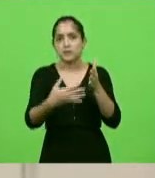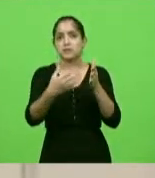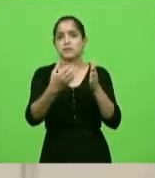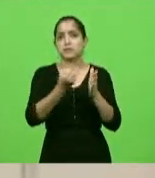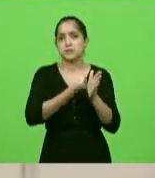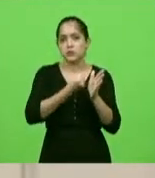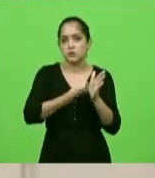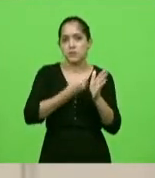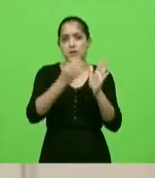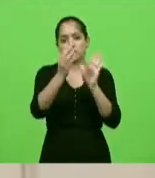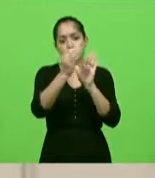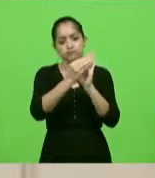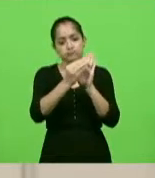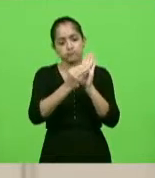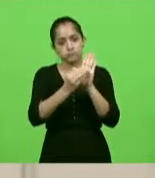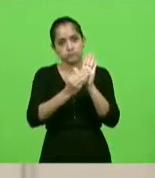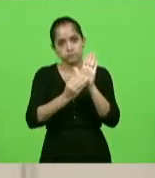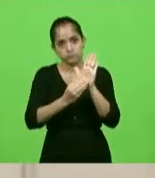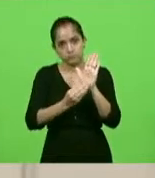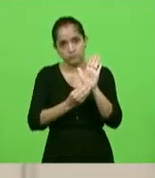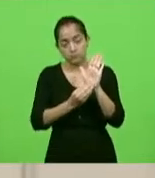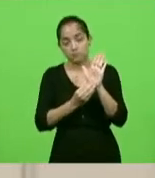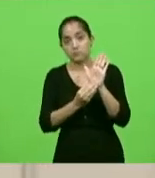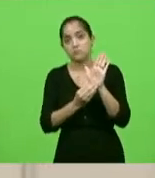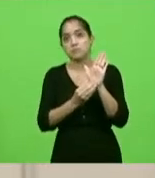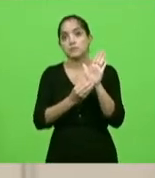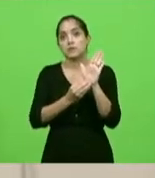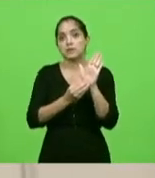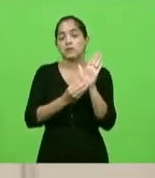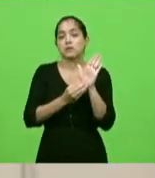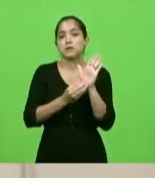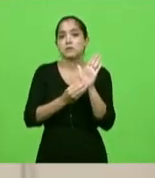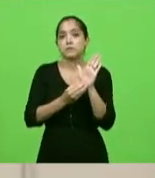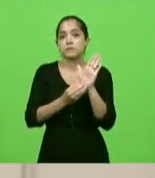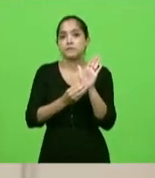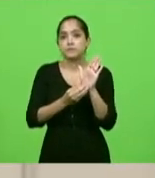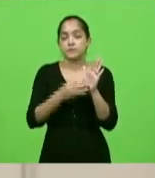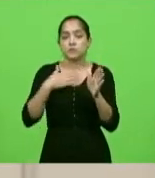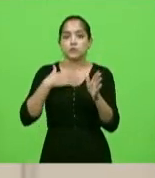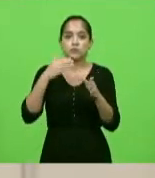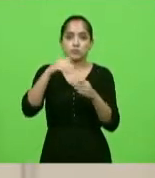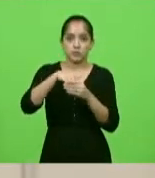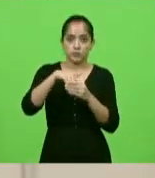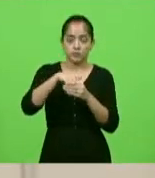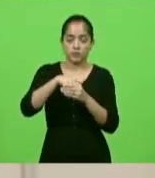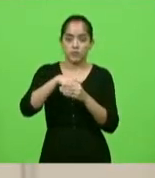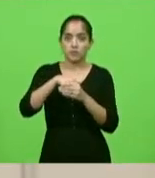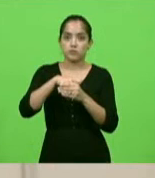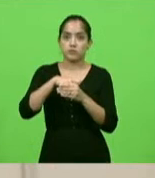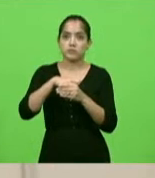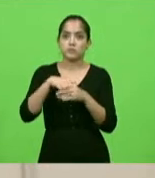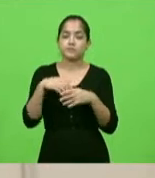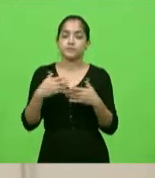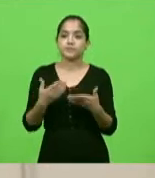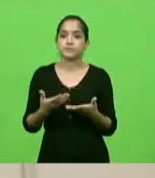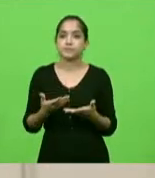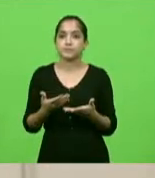enumeradas nos autos, e que eu também reproduzo no meu voto, mas que,